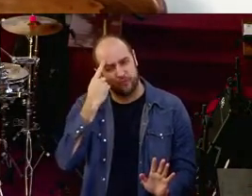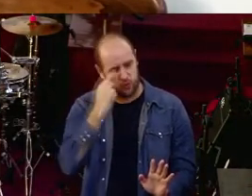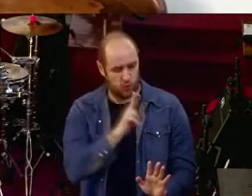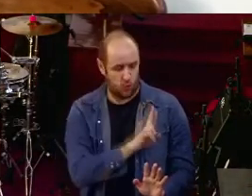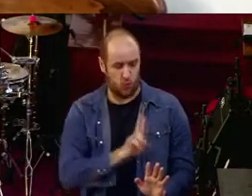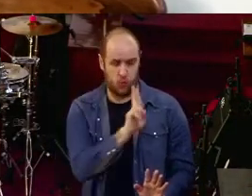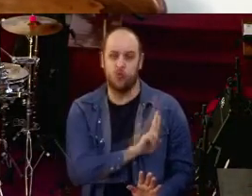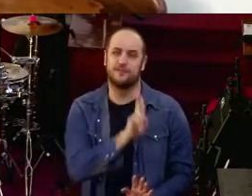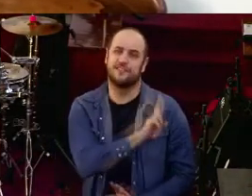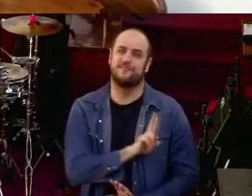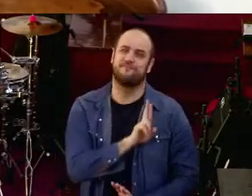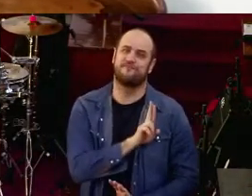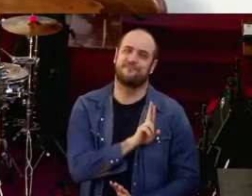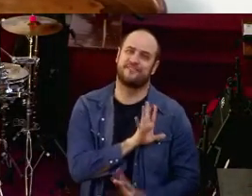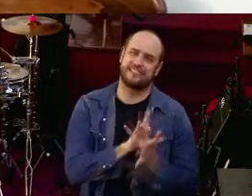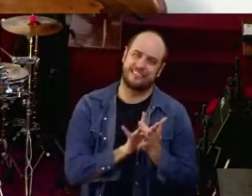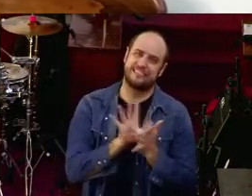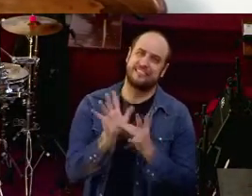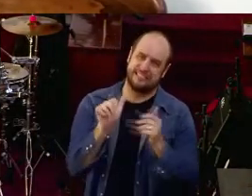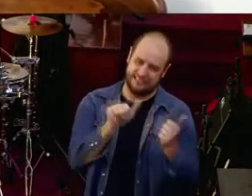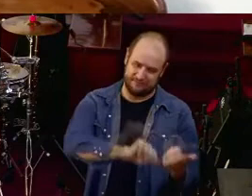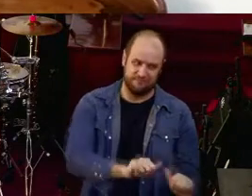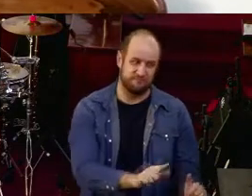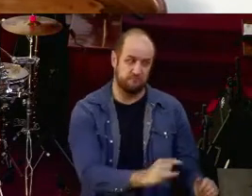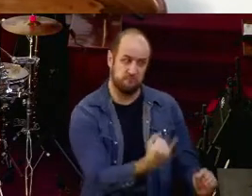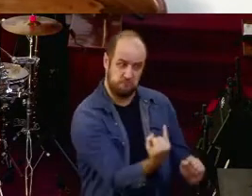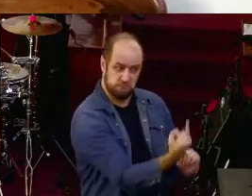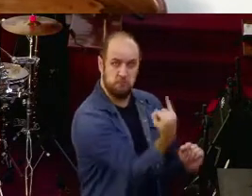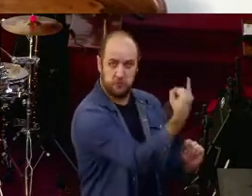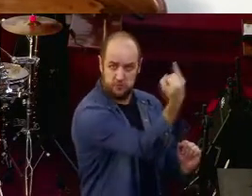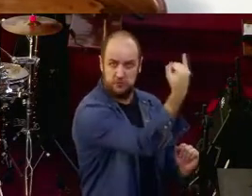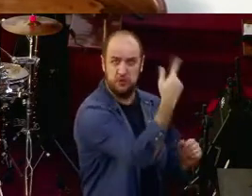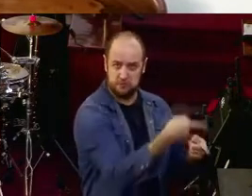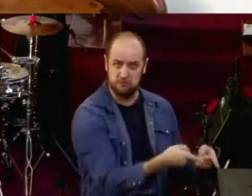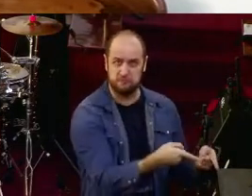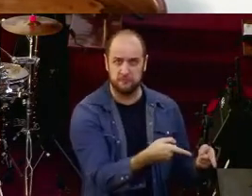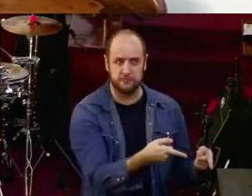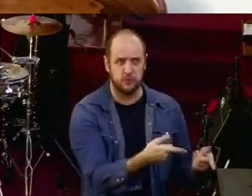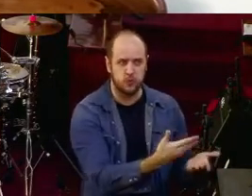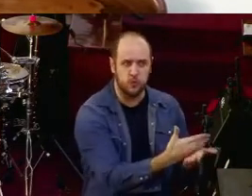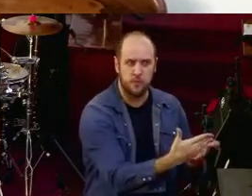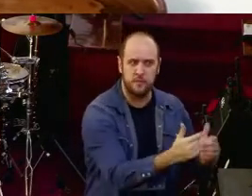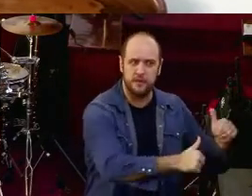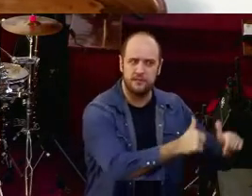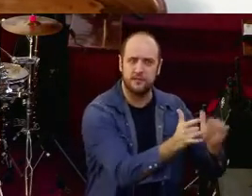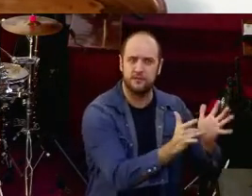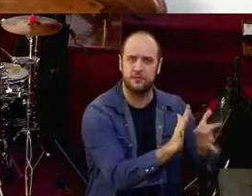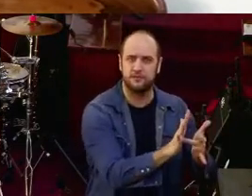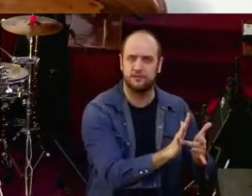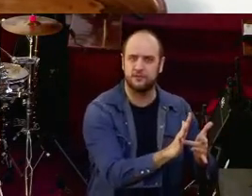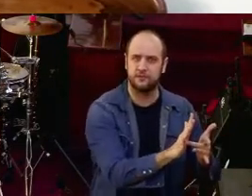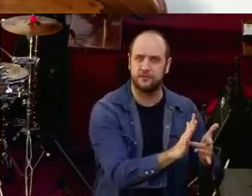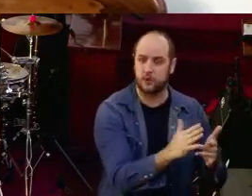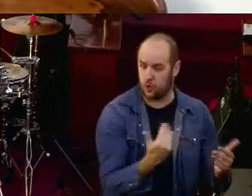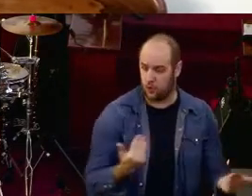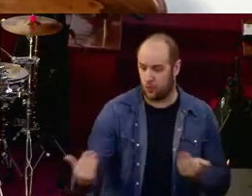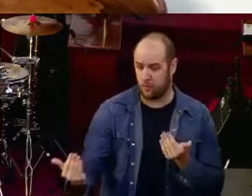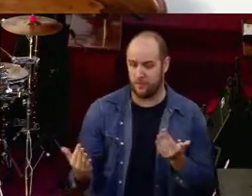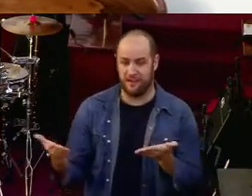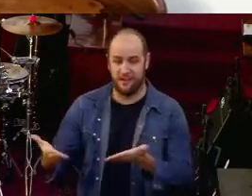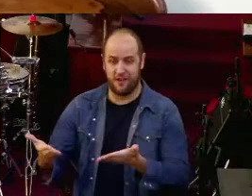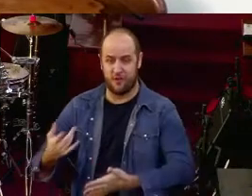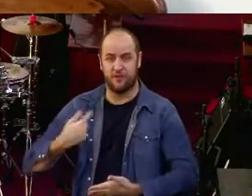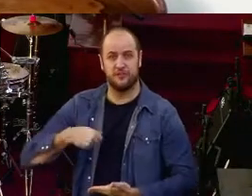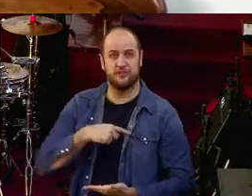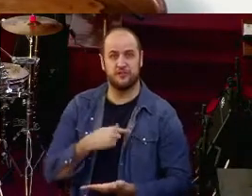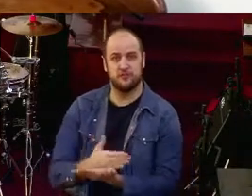batismo de Jesus teve uma importância na história, início do seu ministério. O nosso batismo é o início da